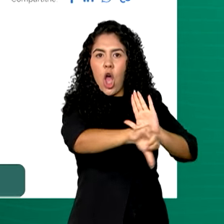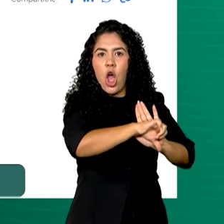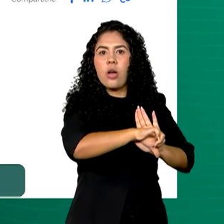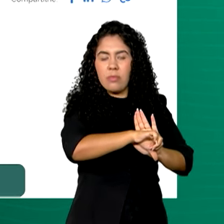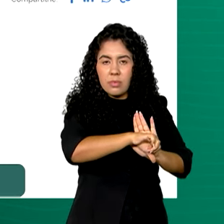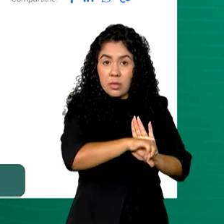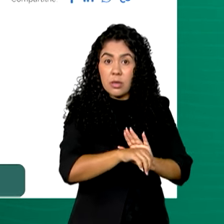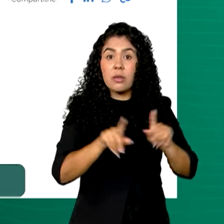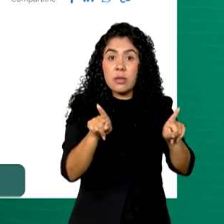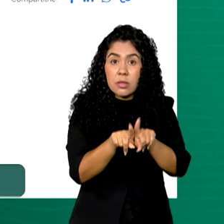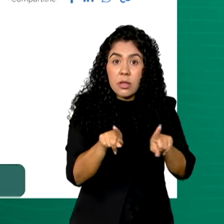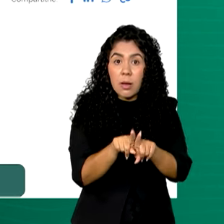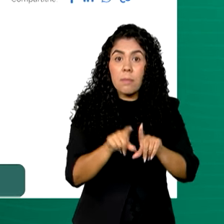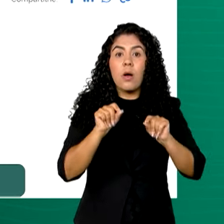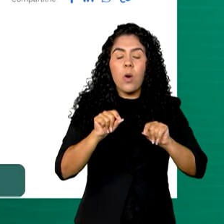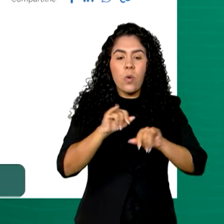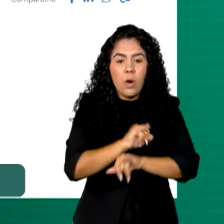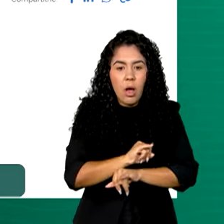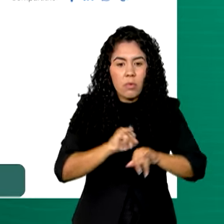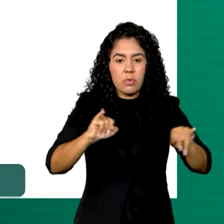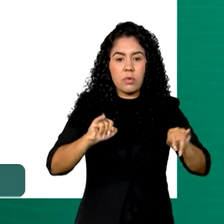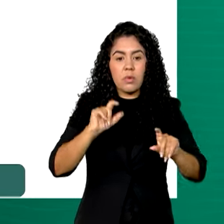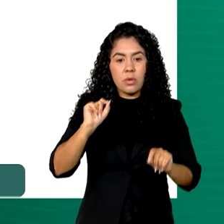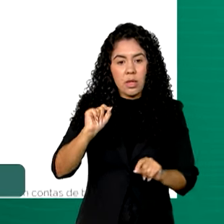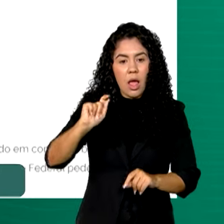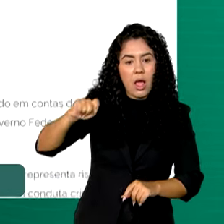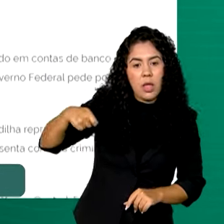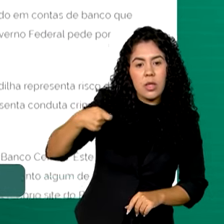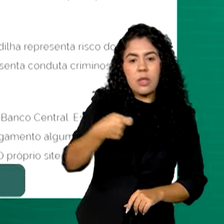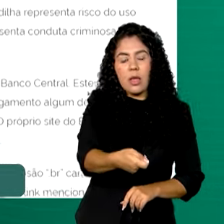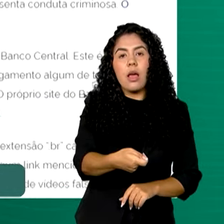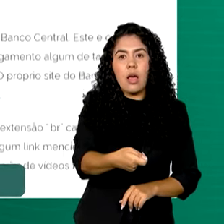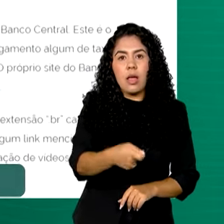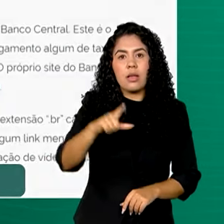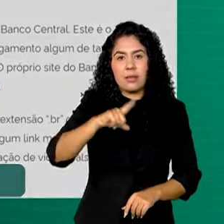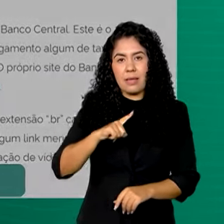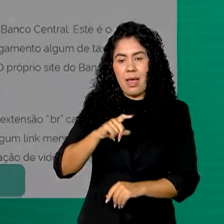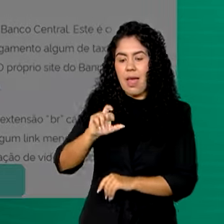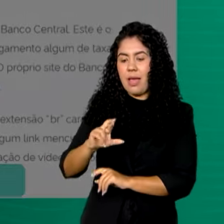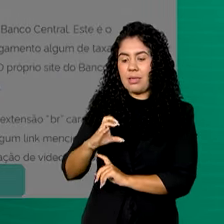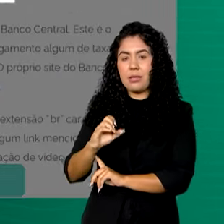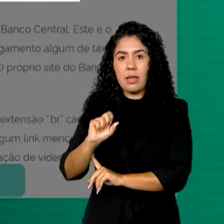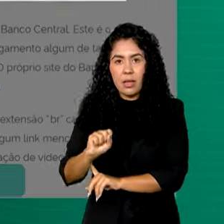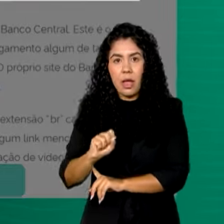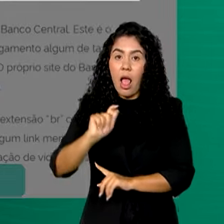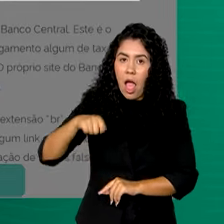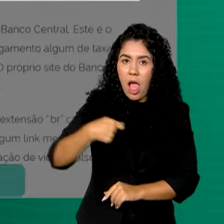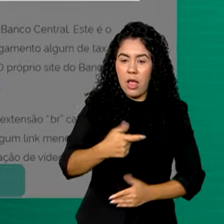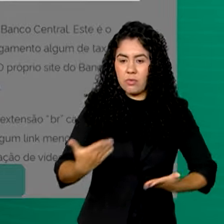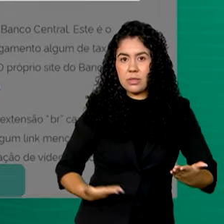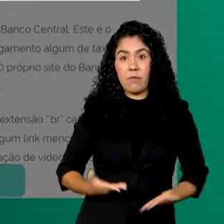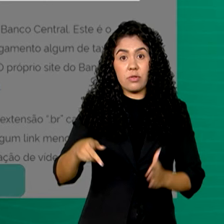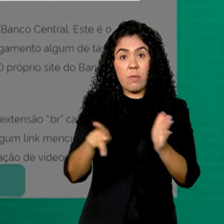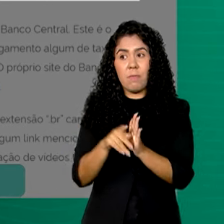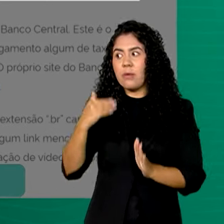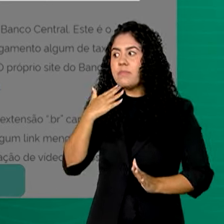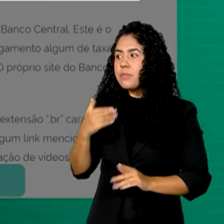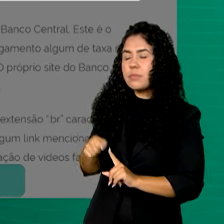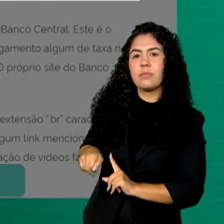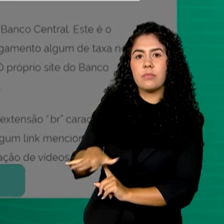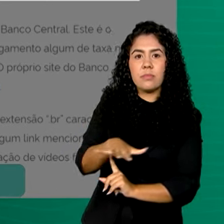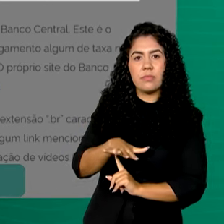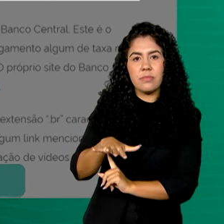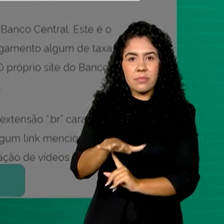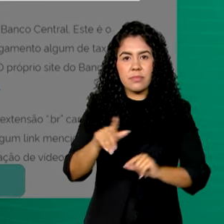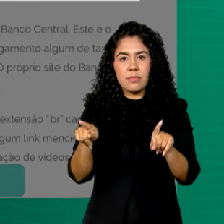lembra que o sistema de valores a receber conhecido como svr é um serviço do Banco Central totalmente